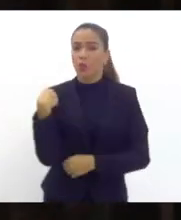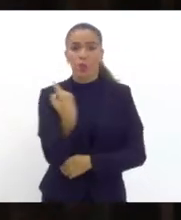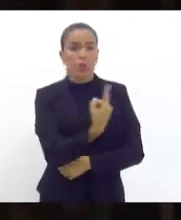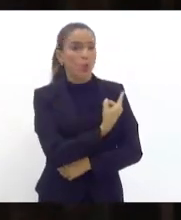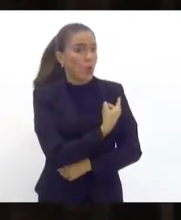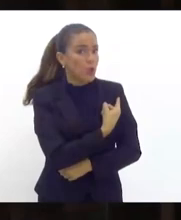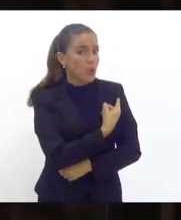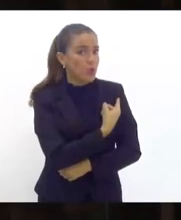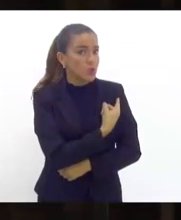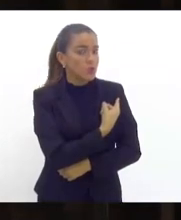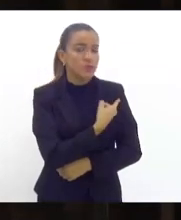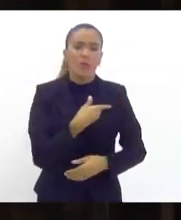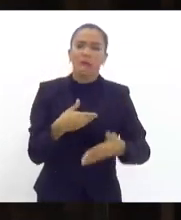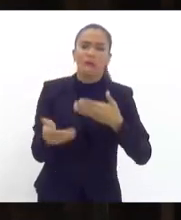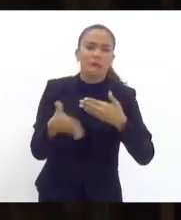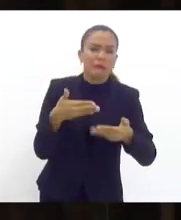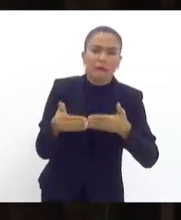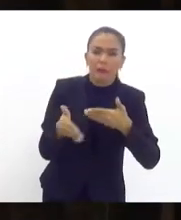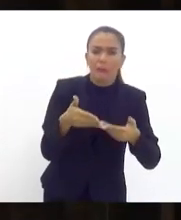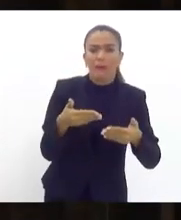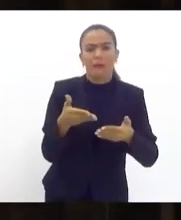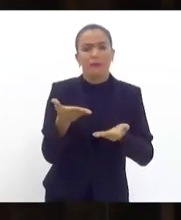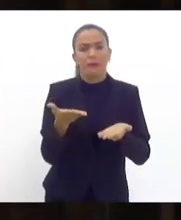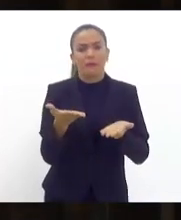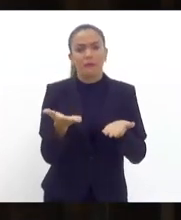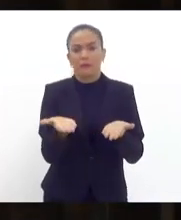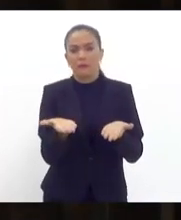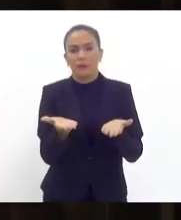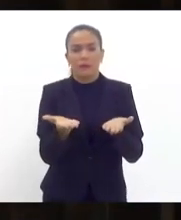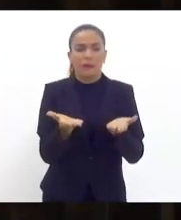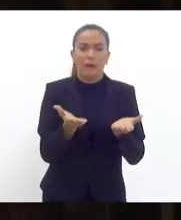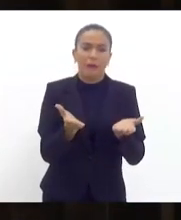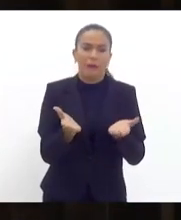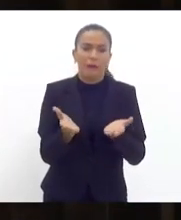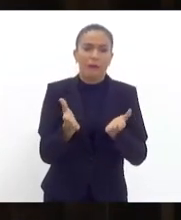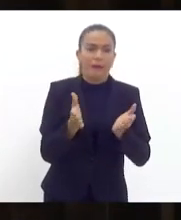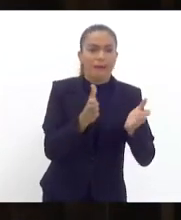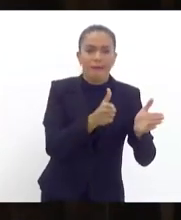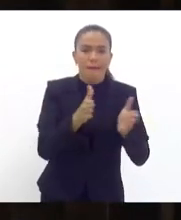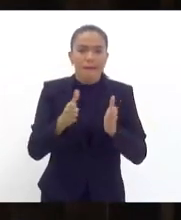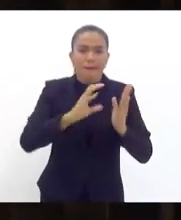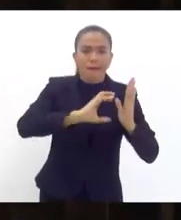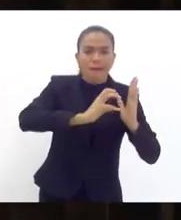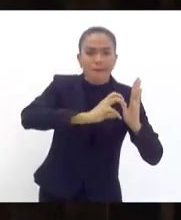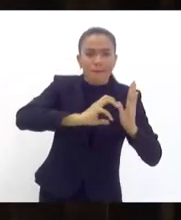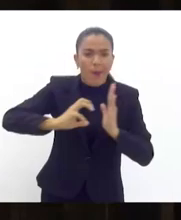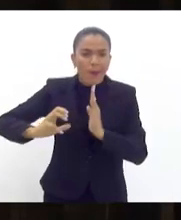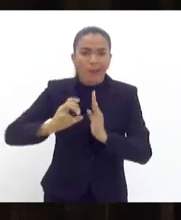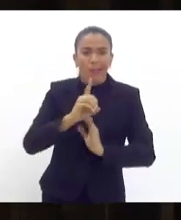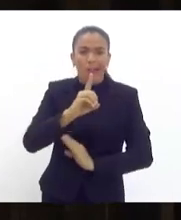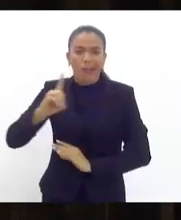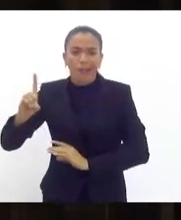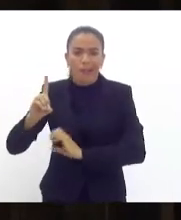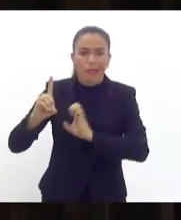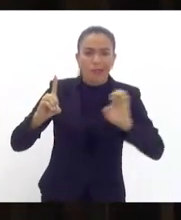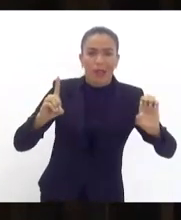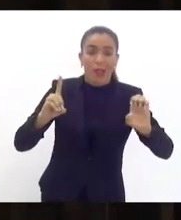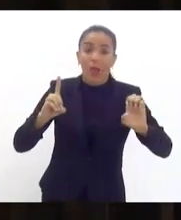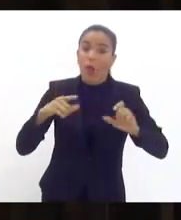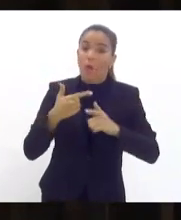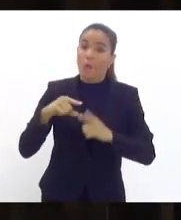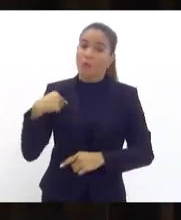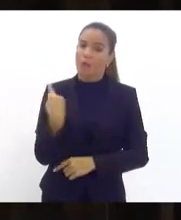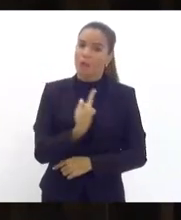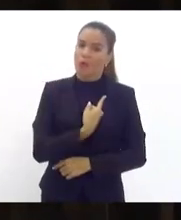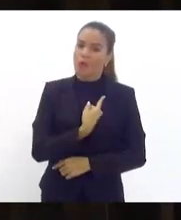todos Independente de posição política direito e esquerda o problema é